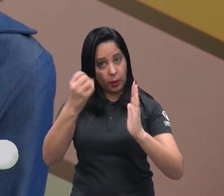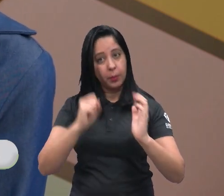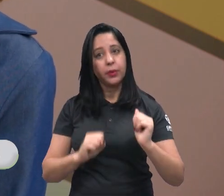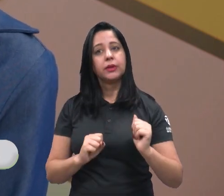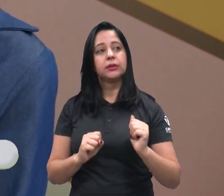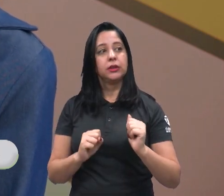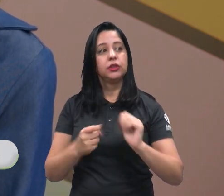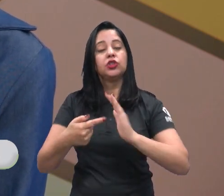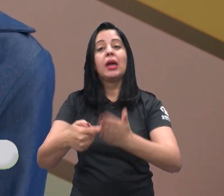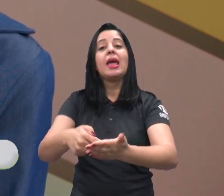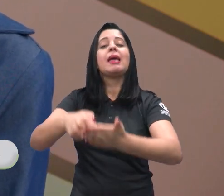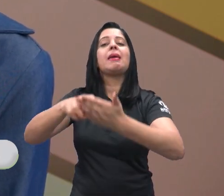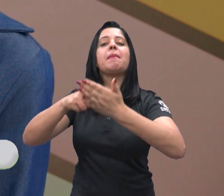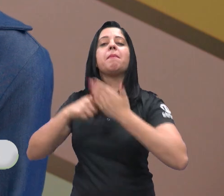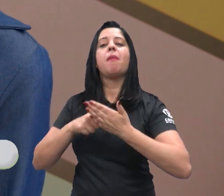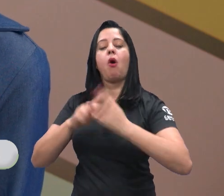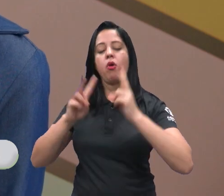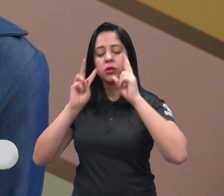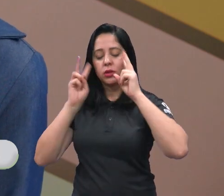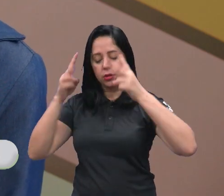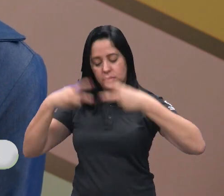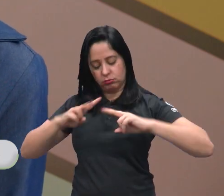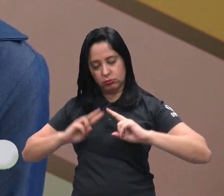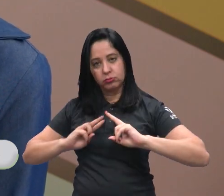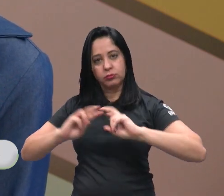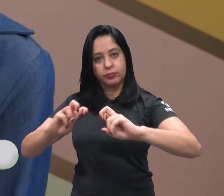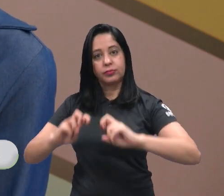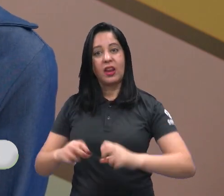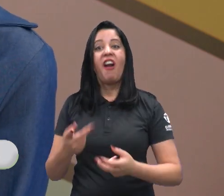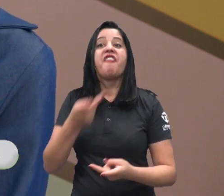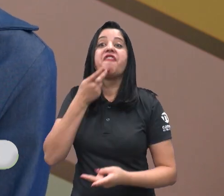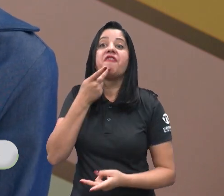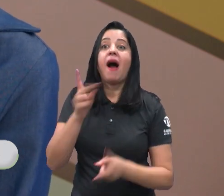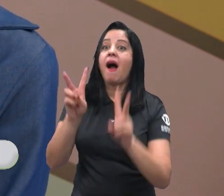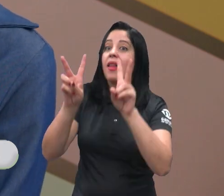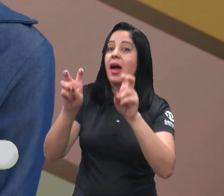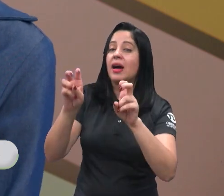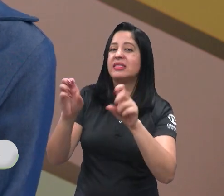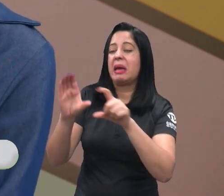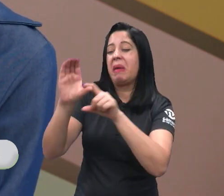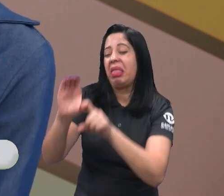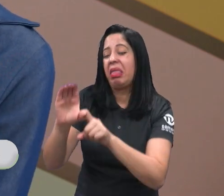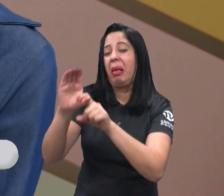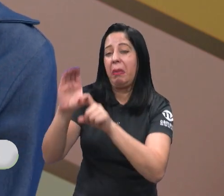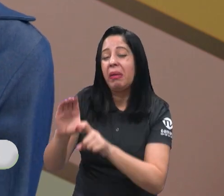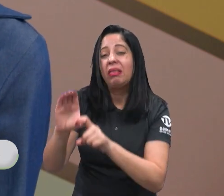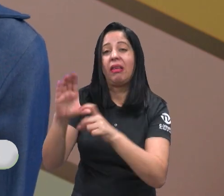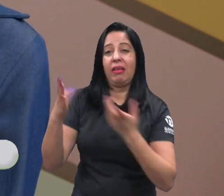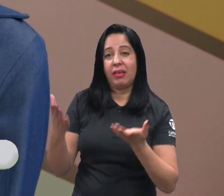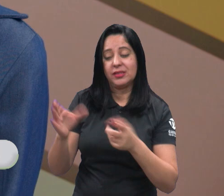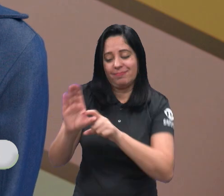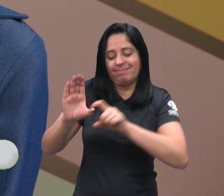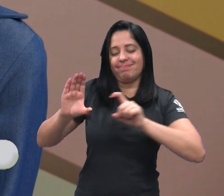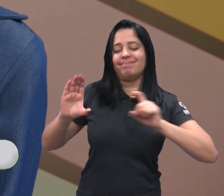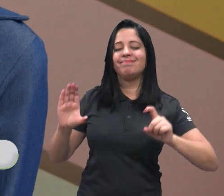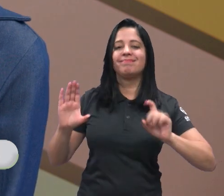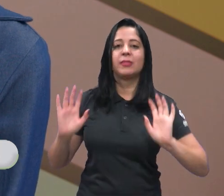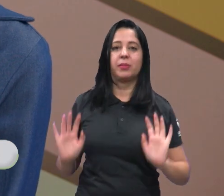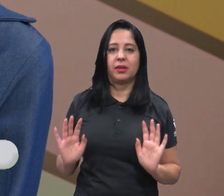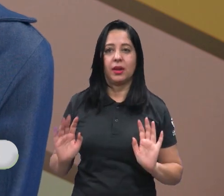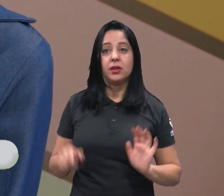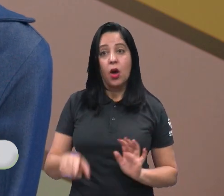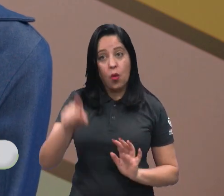autoconhecimento feminino, essas dores do feminino, sobre as dependências emocionais, falta de limite. Então dá para você começar um